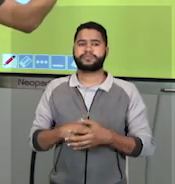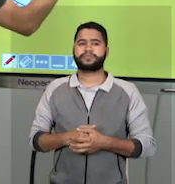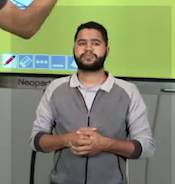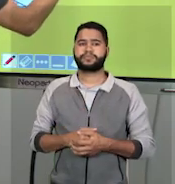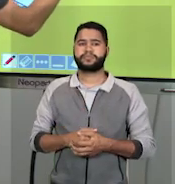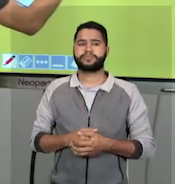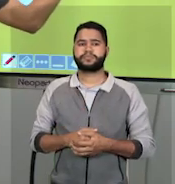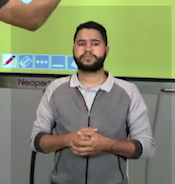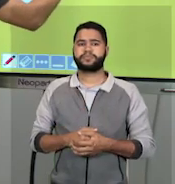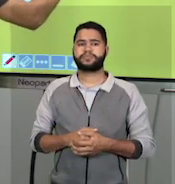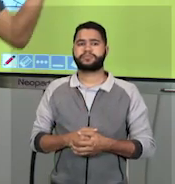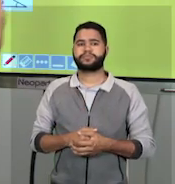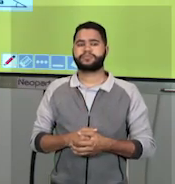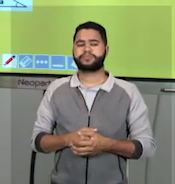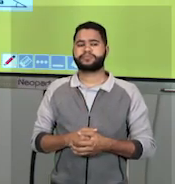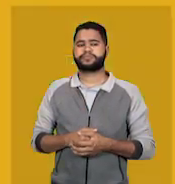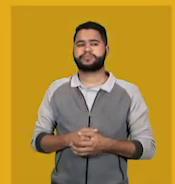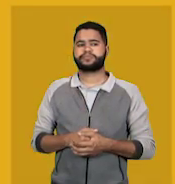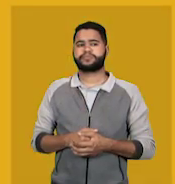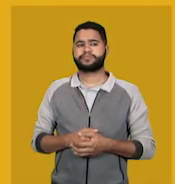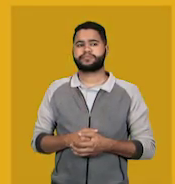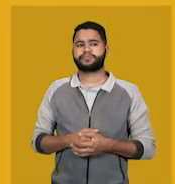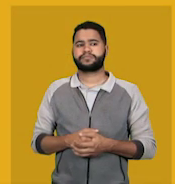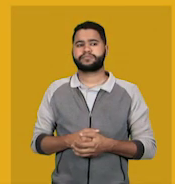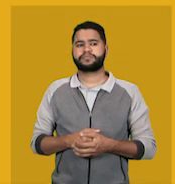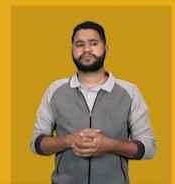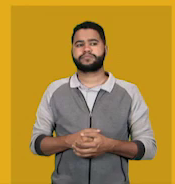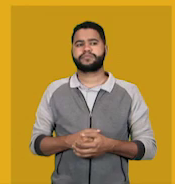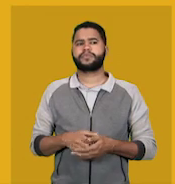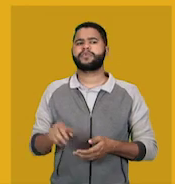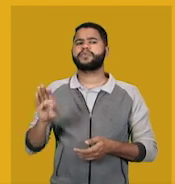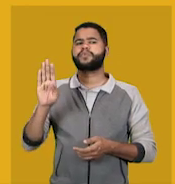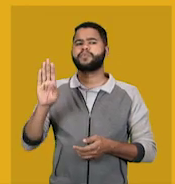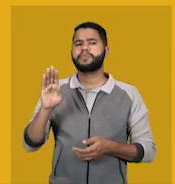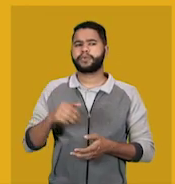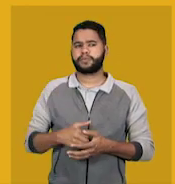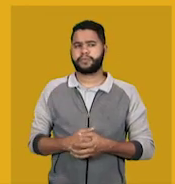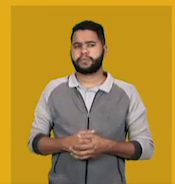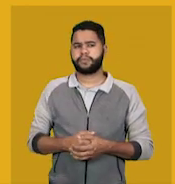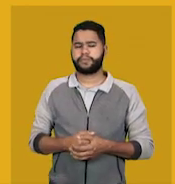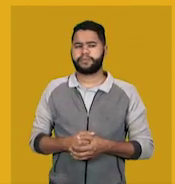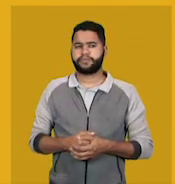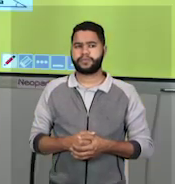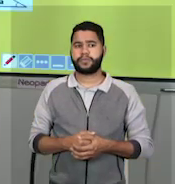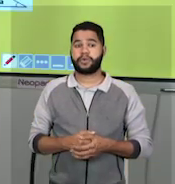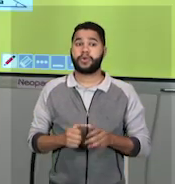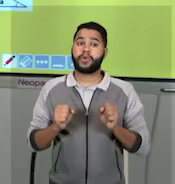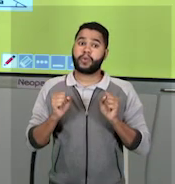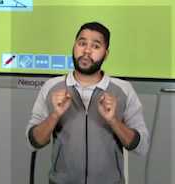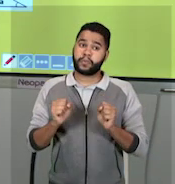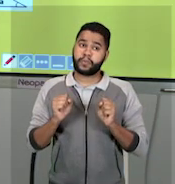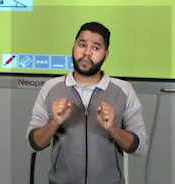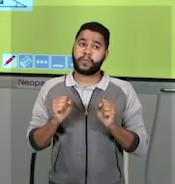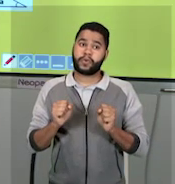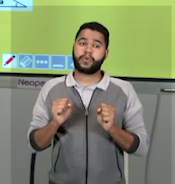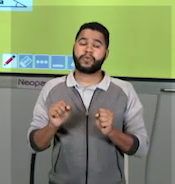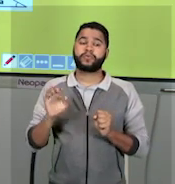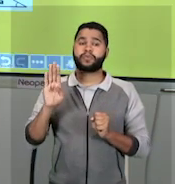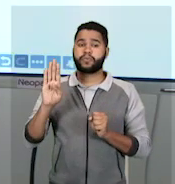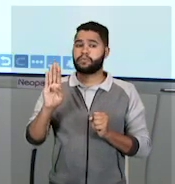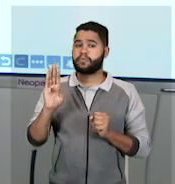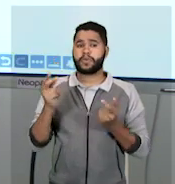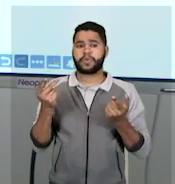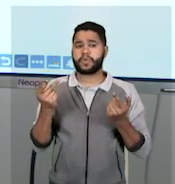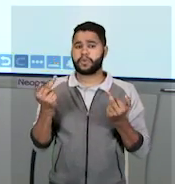é igual a 30 graus. E o B? Posso fazer também o B da